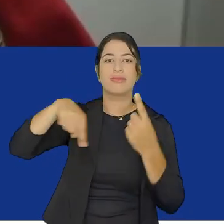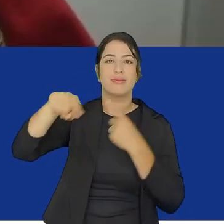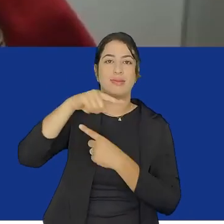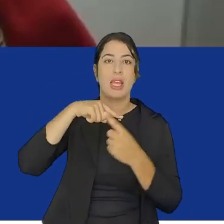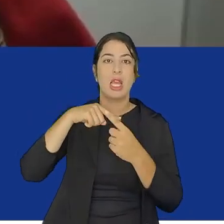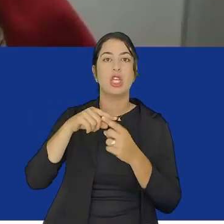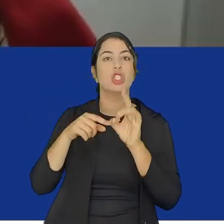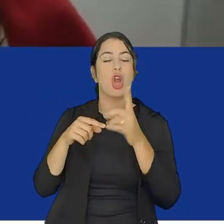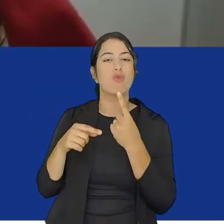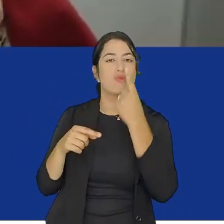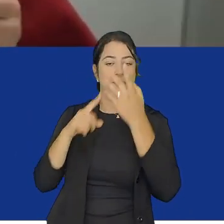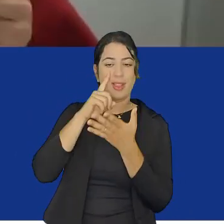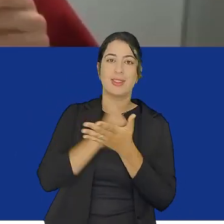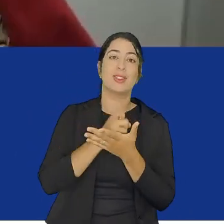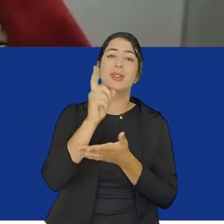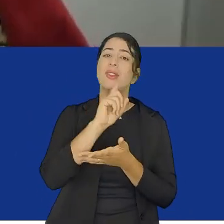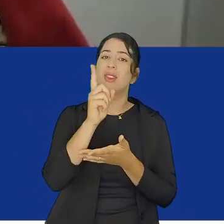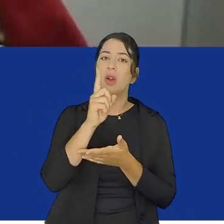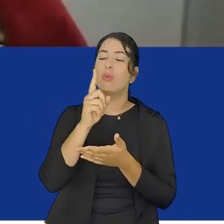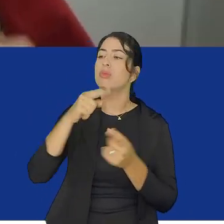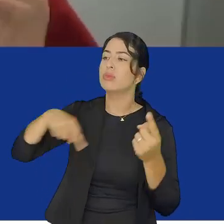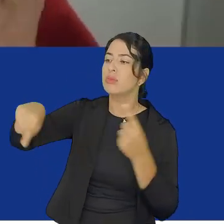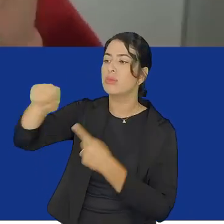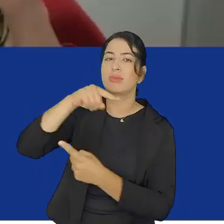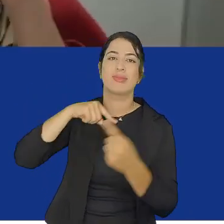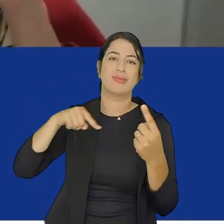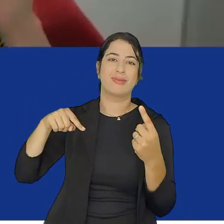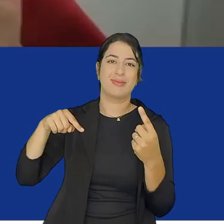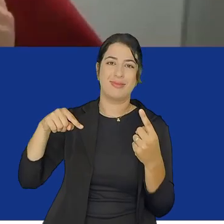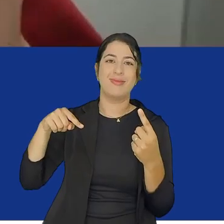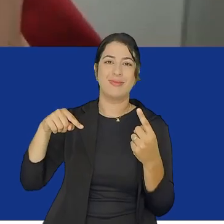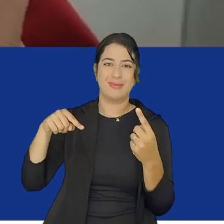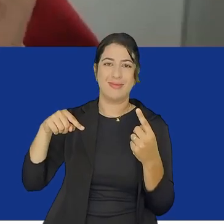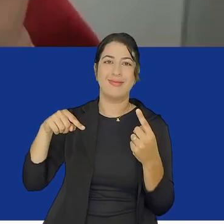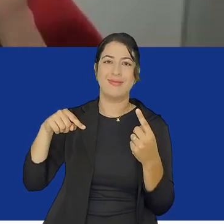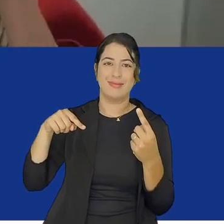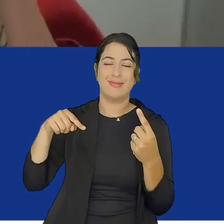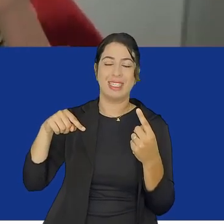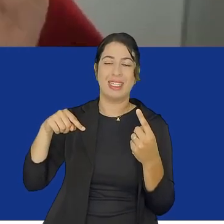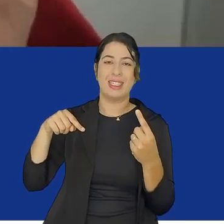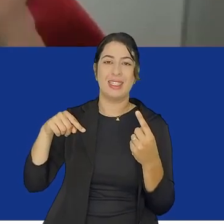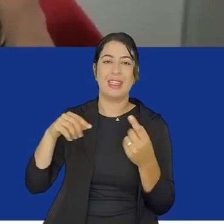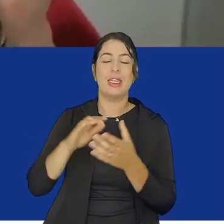diferente. Então, todos nós vamos ter que dar um saltinho de consciência,